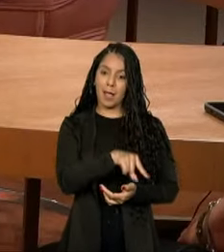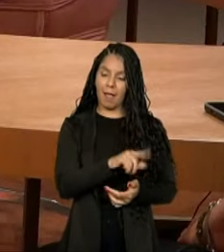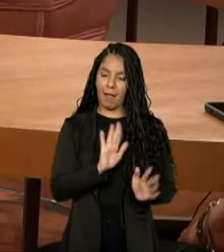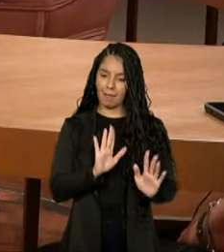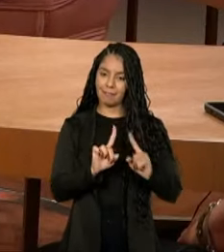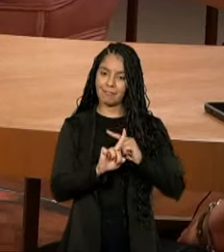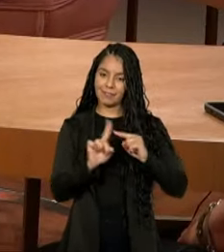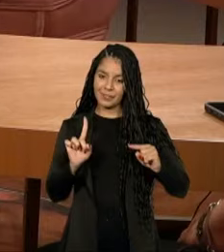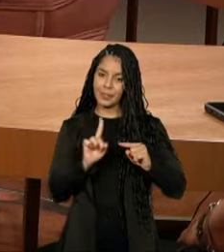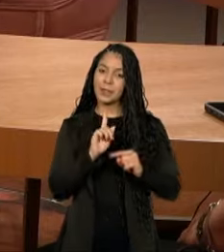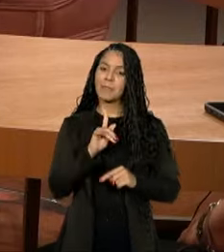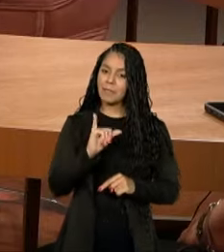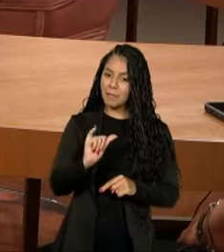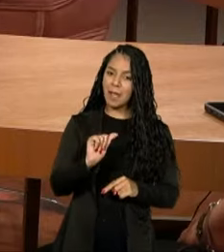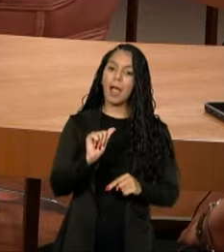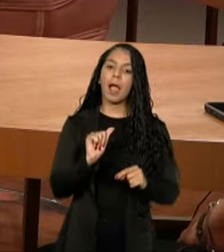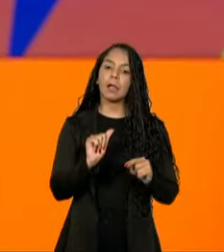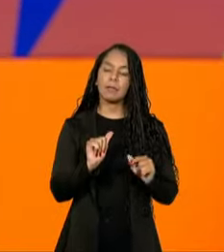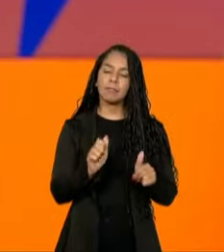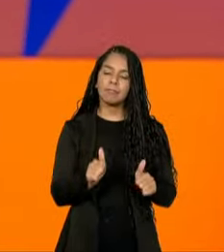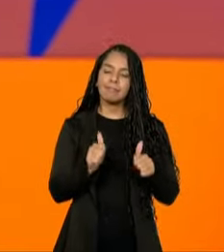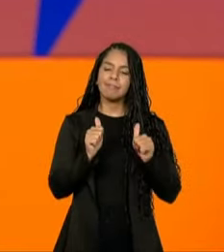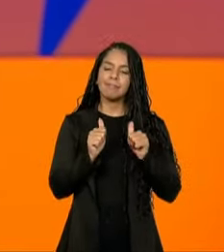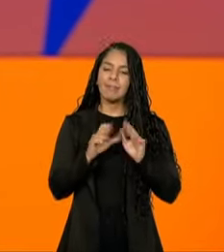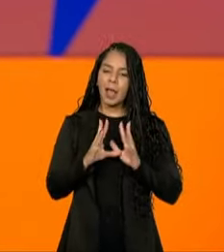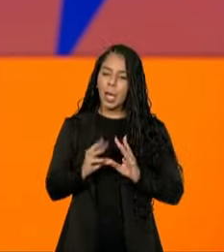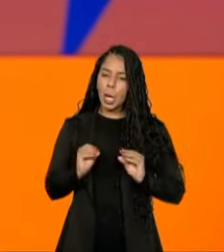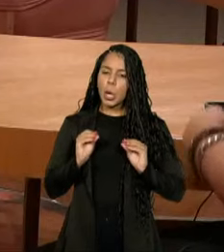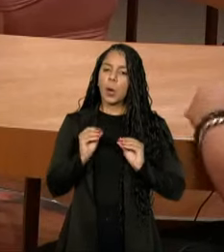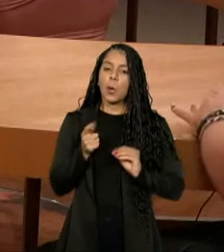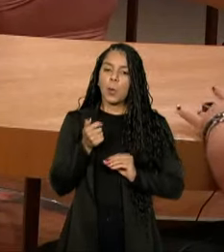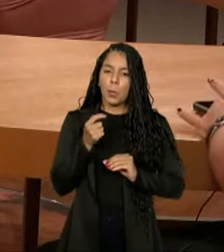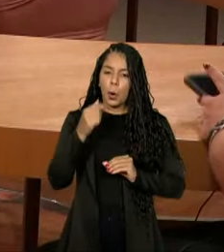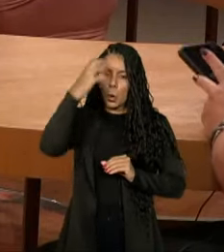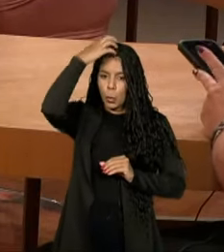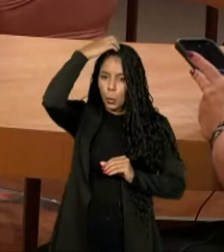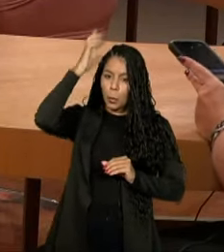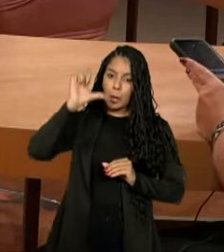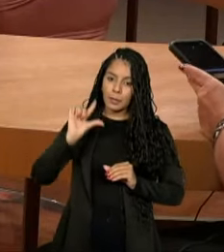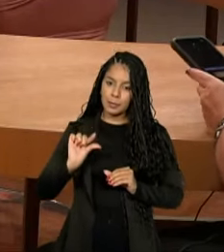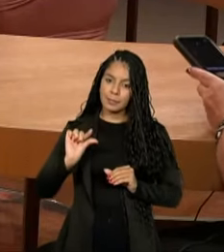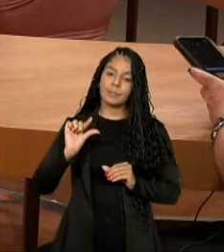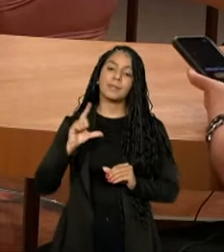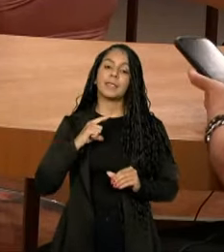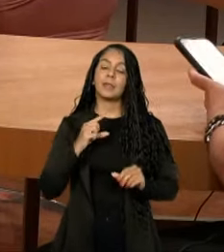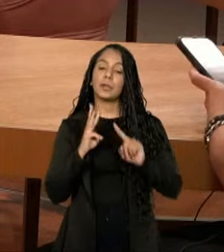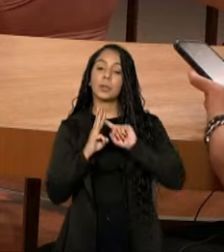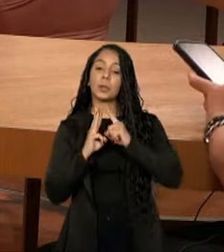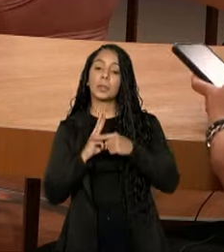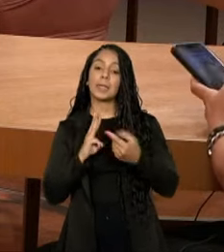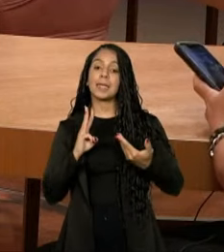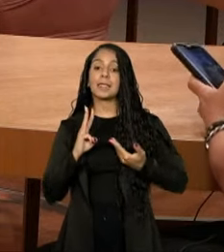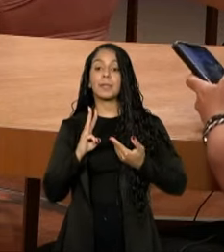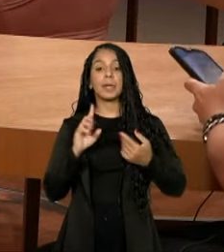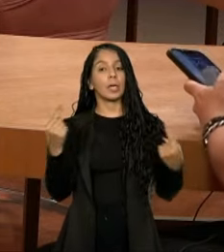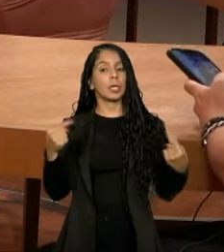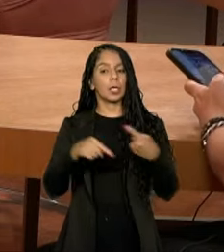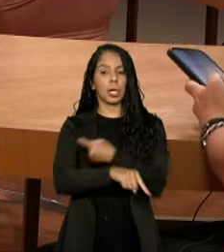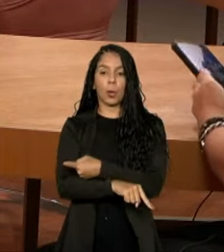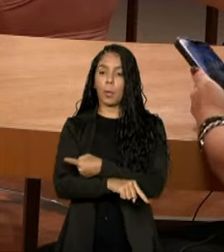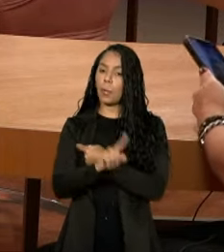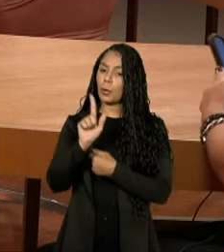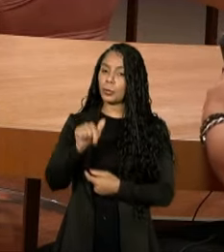sensação melhora, preenche um pouquinho. Né? Pode ser que seja isso. Eu tenho três amigas que têm exatamente o exemplo oposto que a Fátima falou, de pais que não